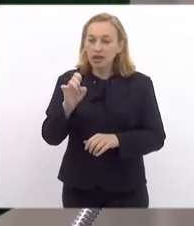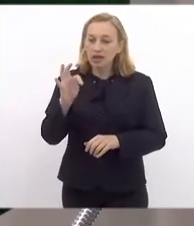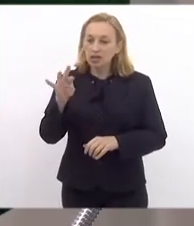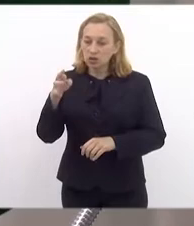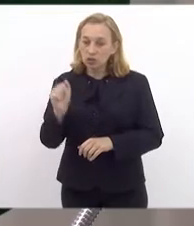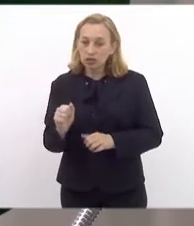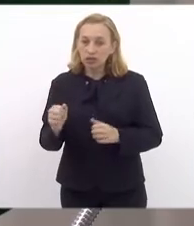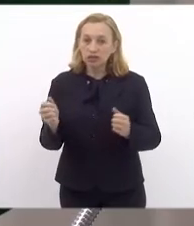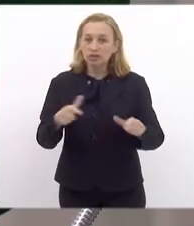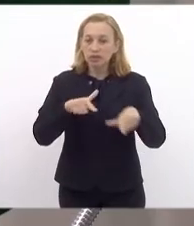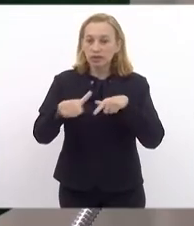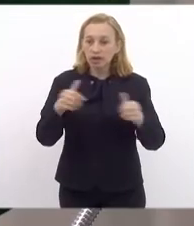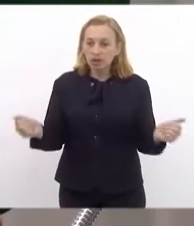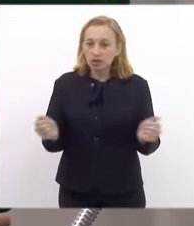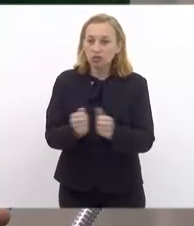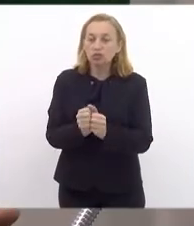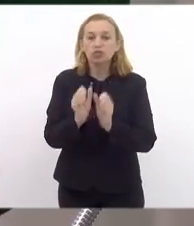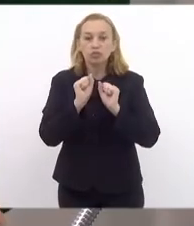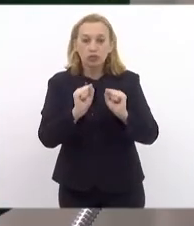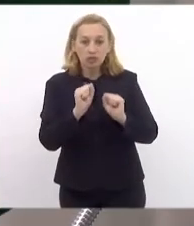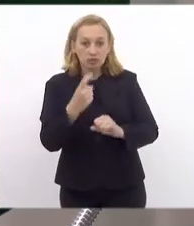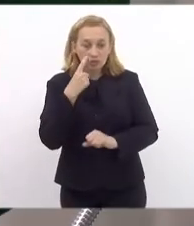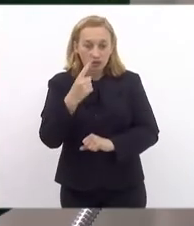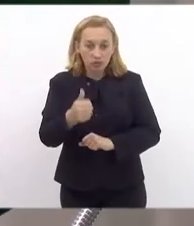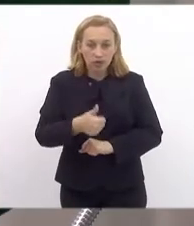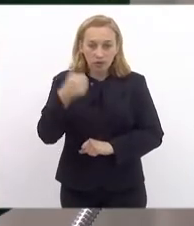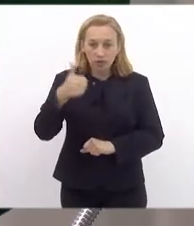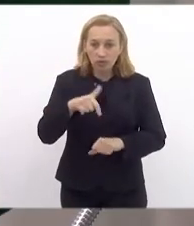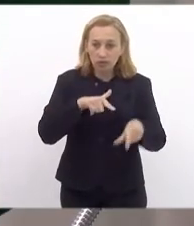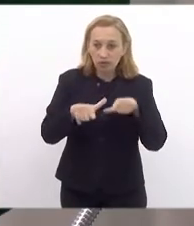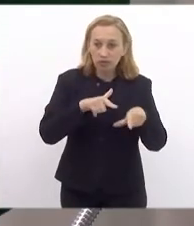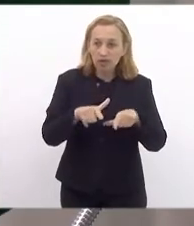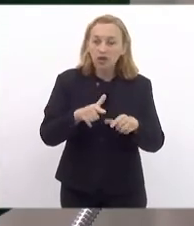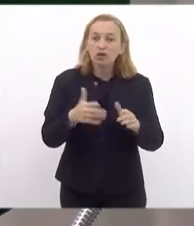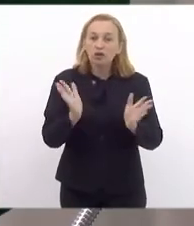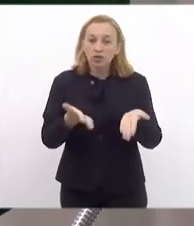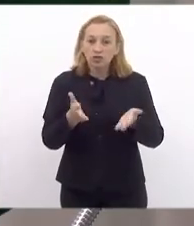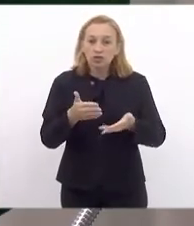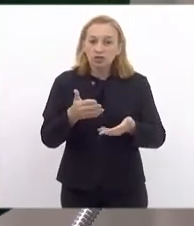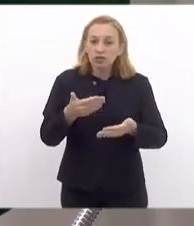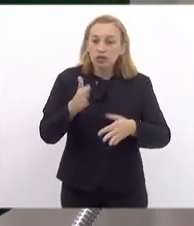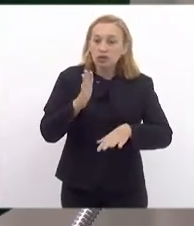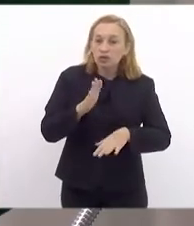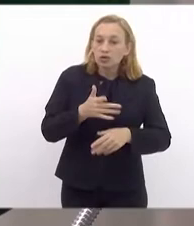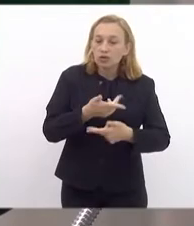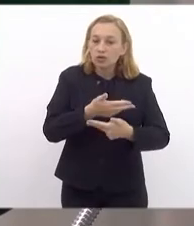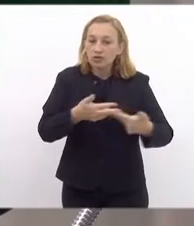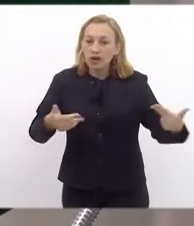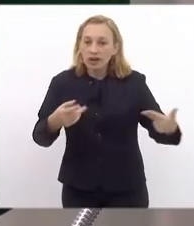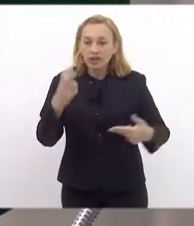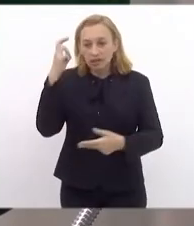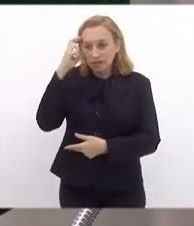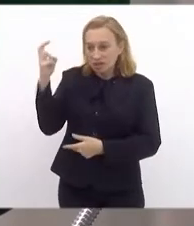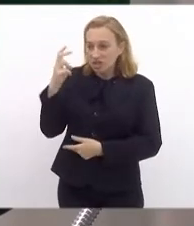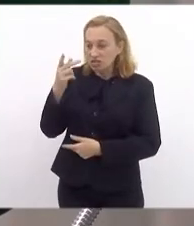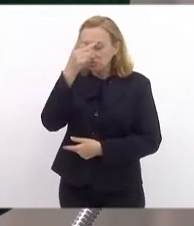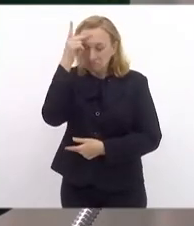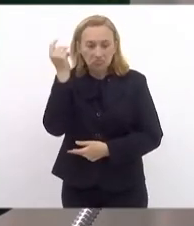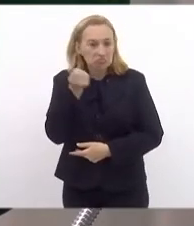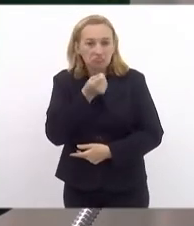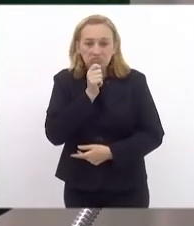gente possa fazer essas simulações é porque hoje apesar de todas as inteligências ninguém faz